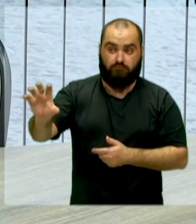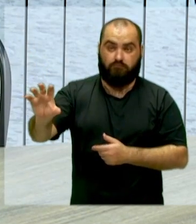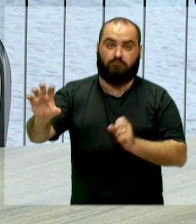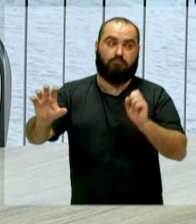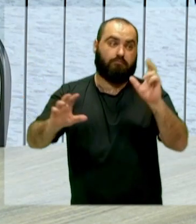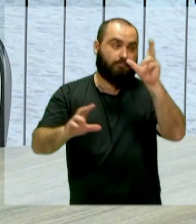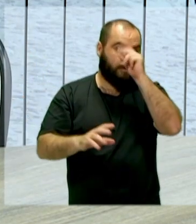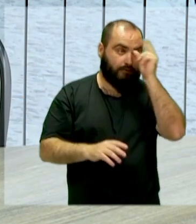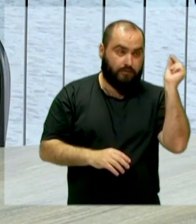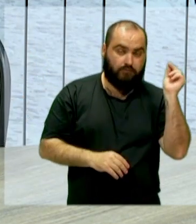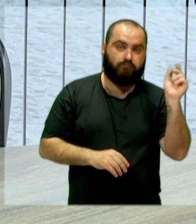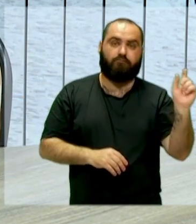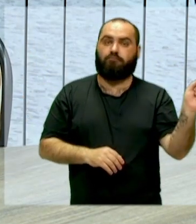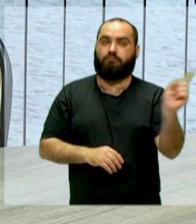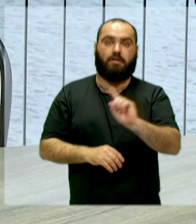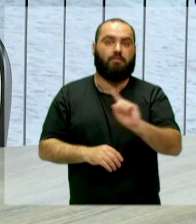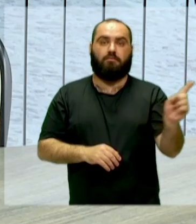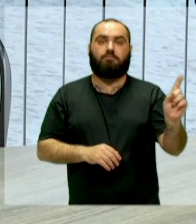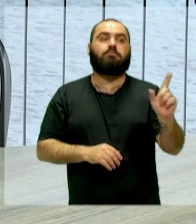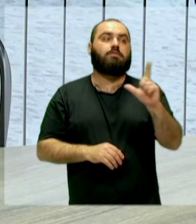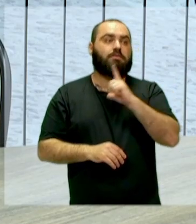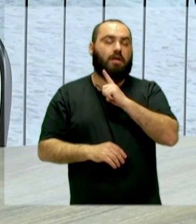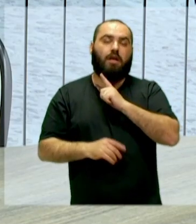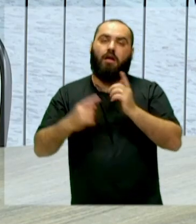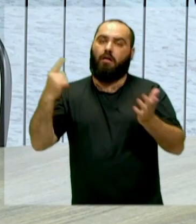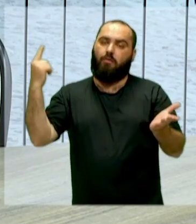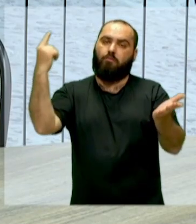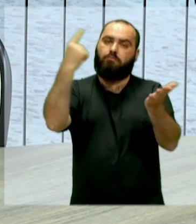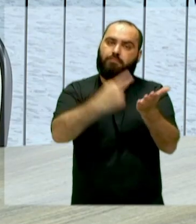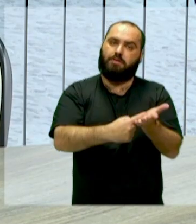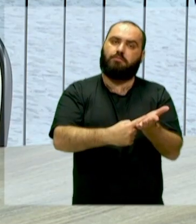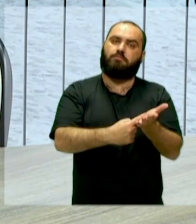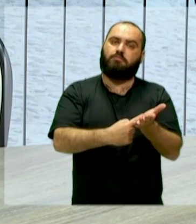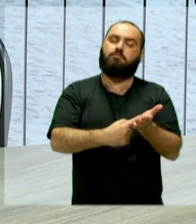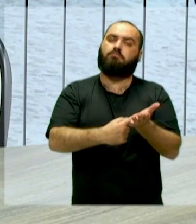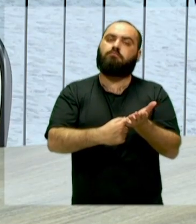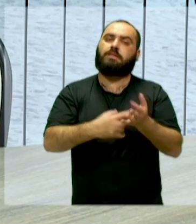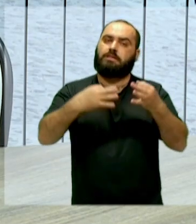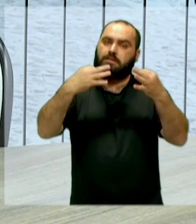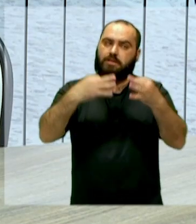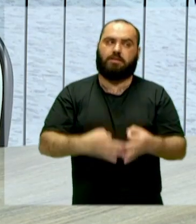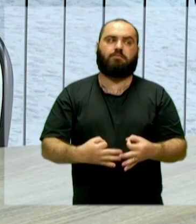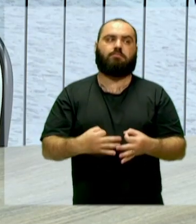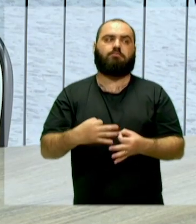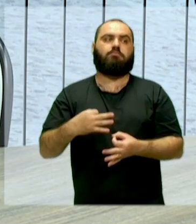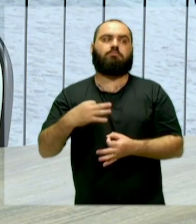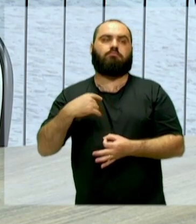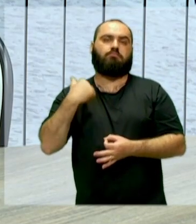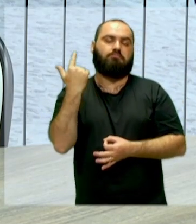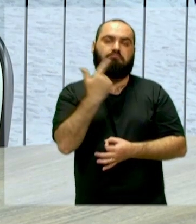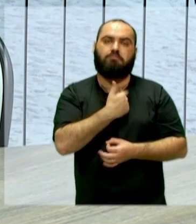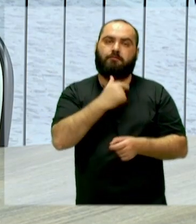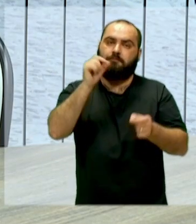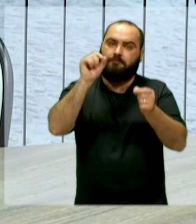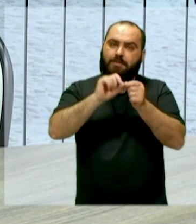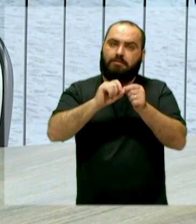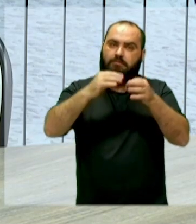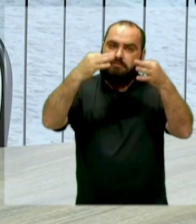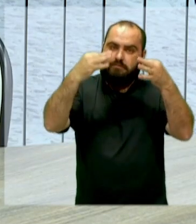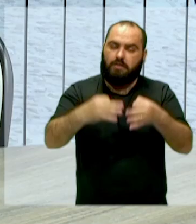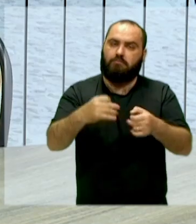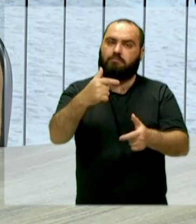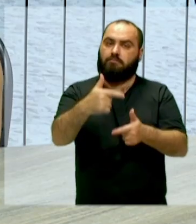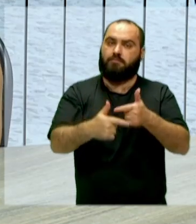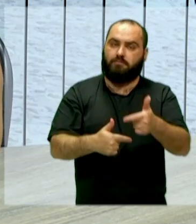da prefeitura né tem que ter esse grande acordo setorial para que a gente faça com que a gestão de resíduos realmente faça sentido